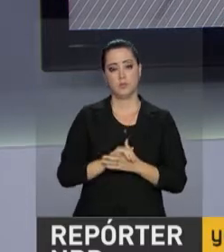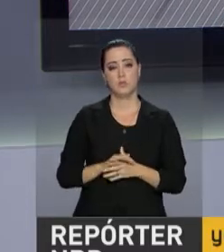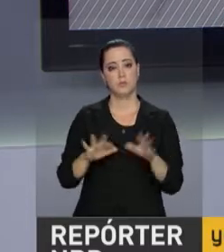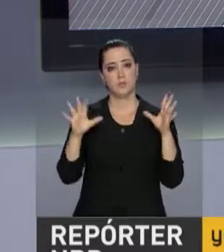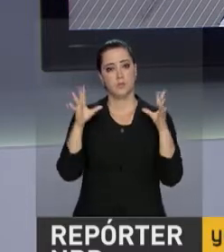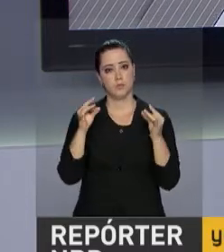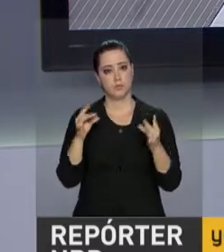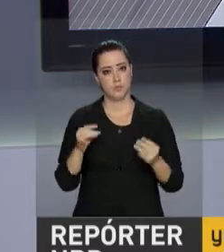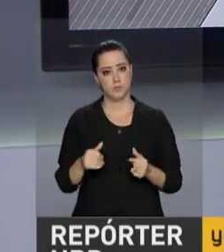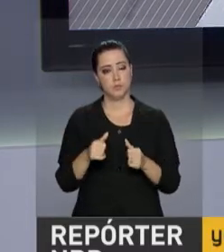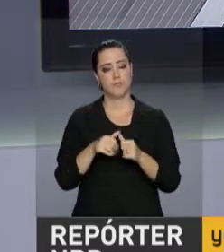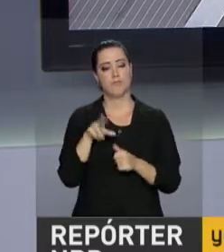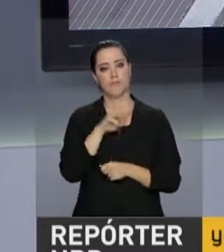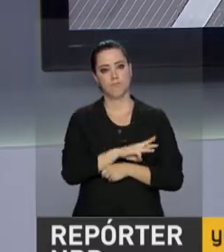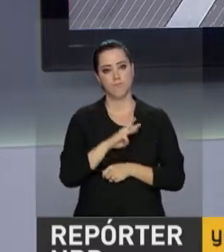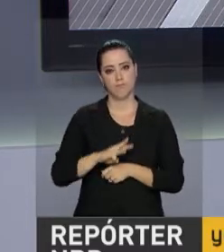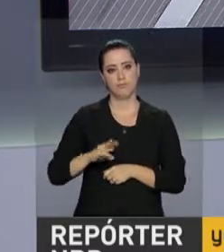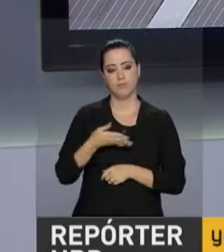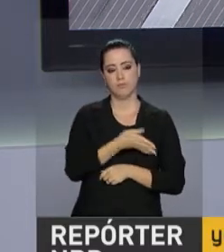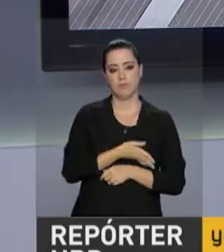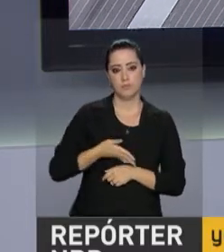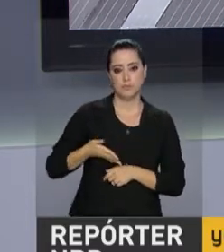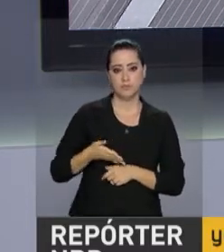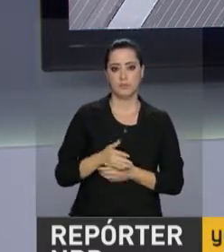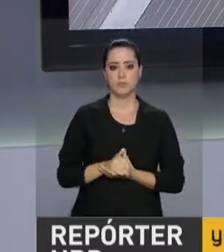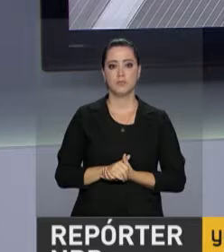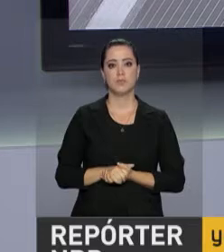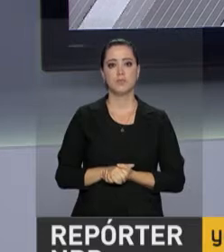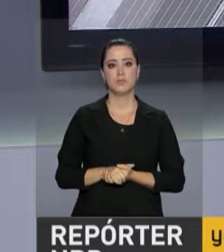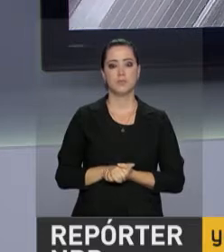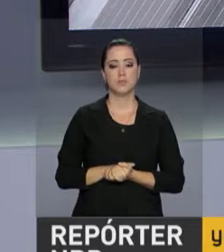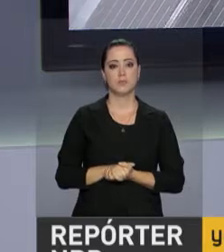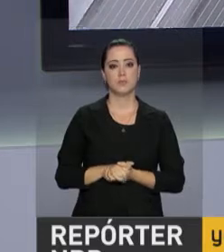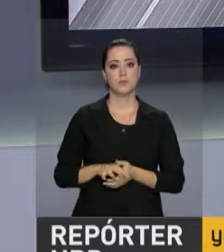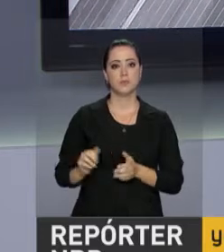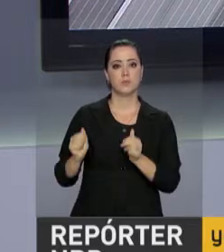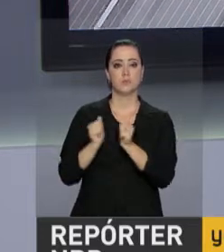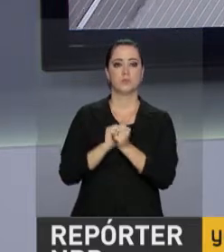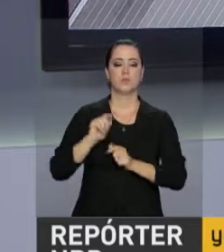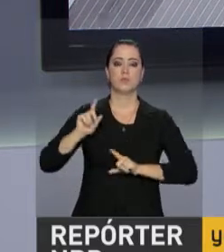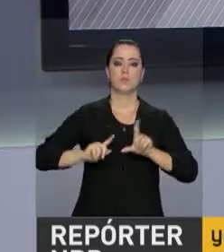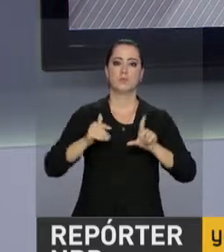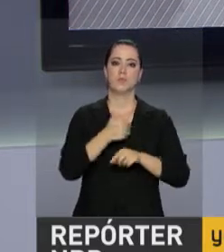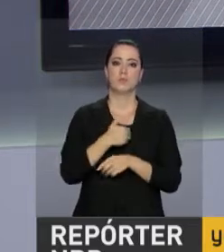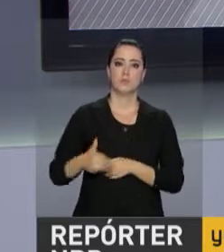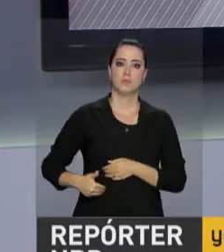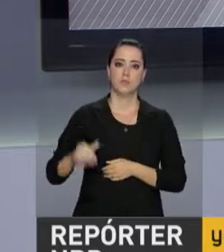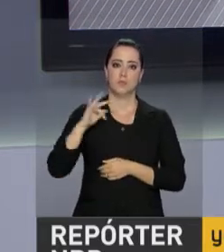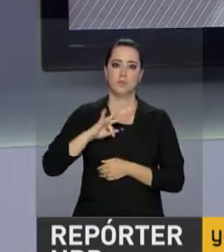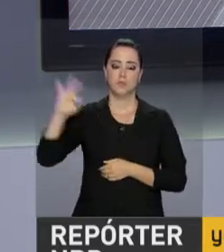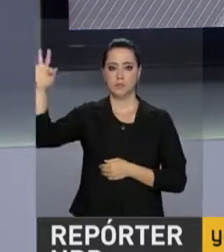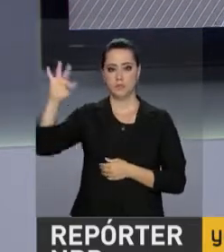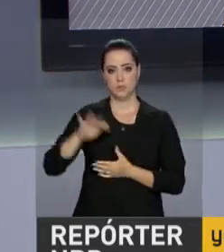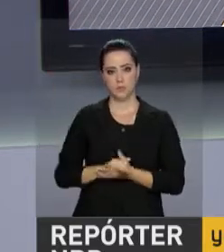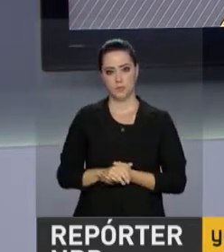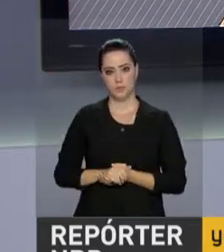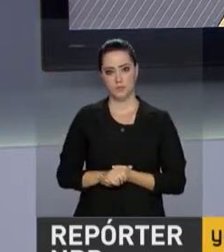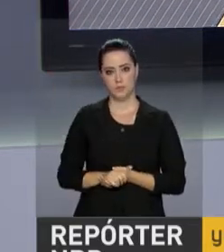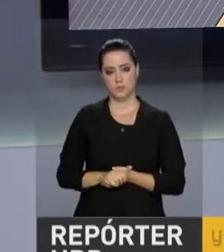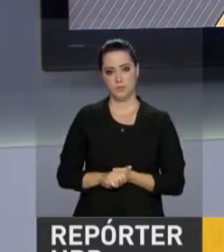youtube toda a nossa programação também está na página da nbr na internet continue com a gente na nbr a tv do governo